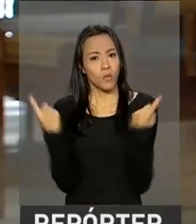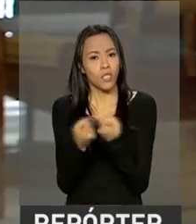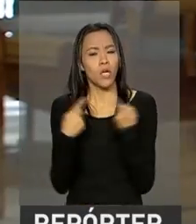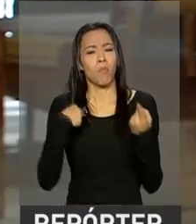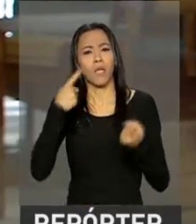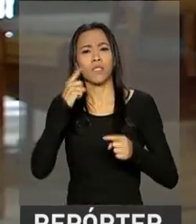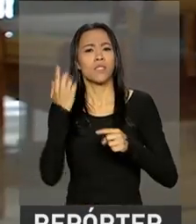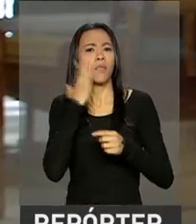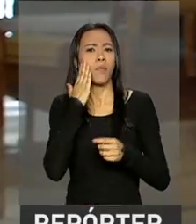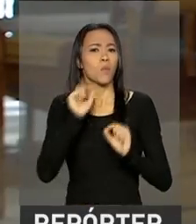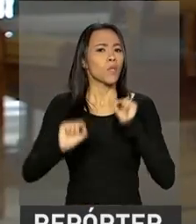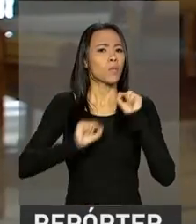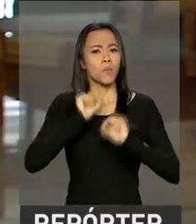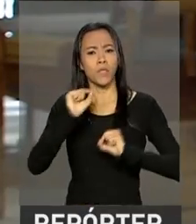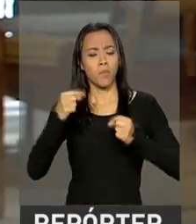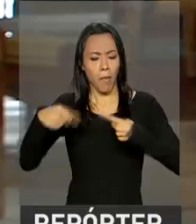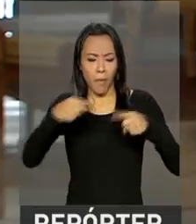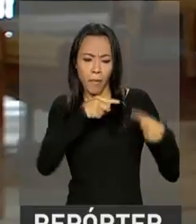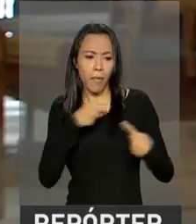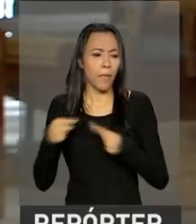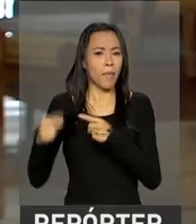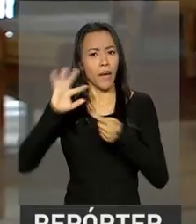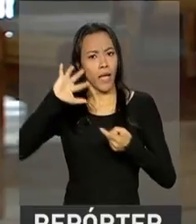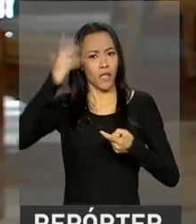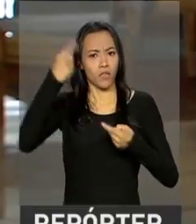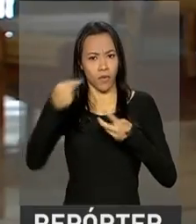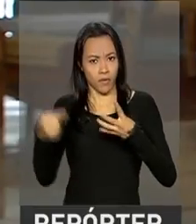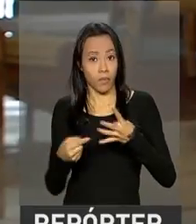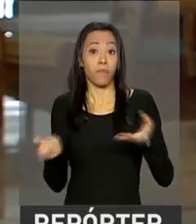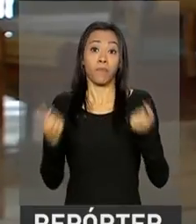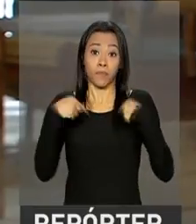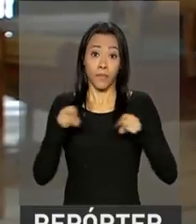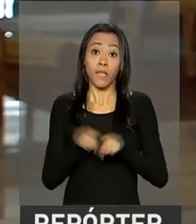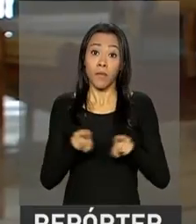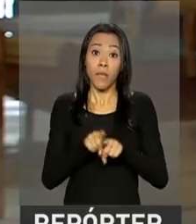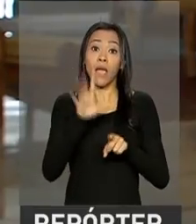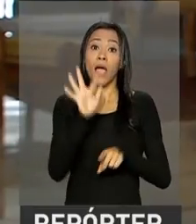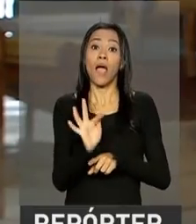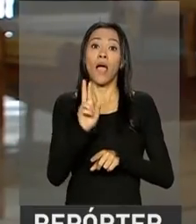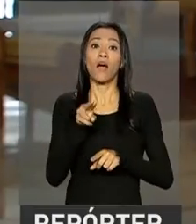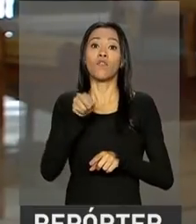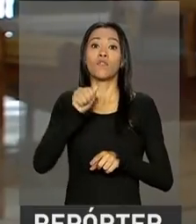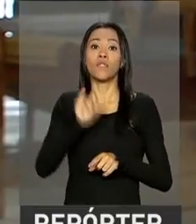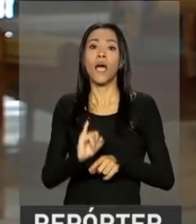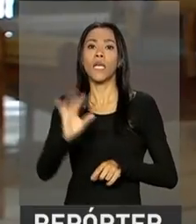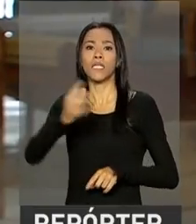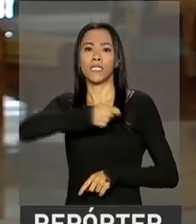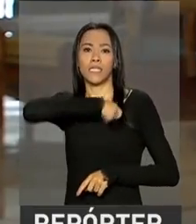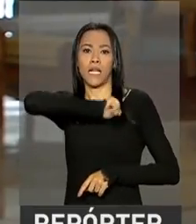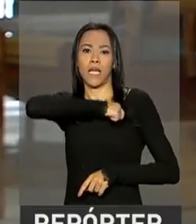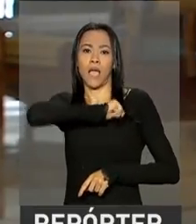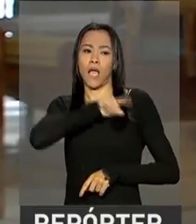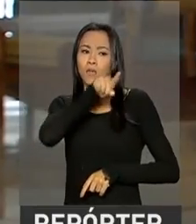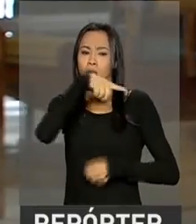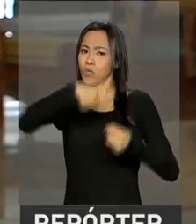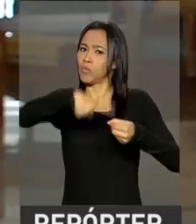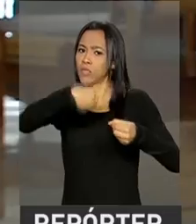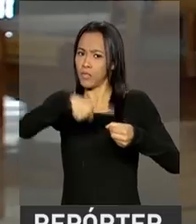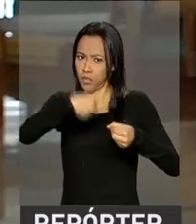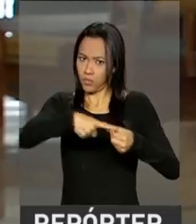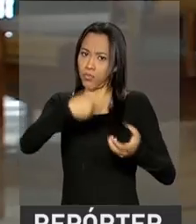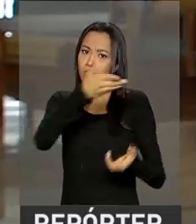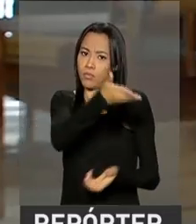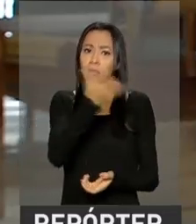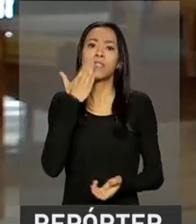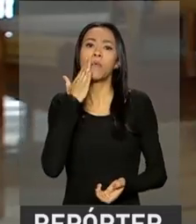essa situação e tomando novas providências a funai também está em contato com o delegado do município de viana para acompanhar